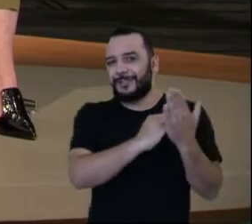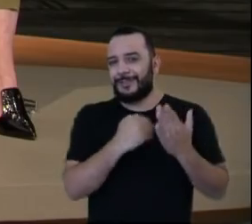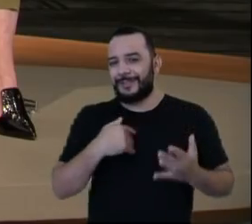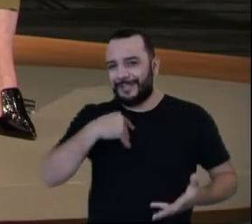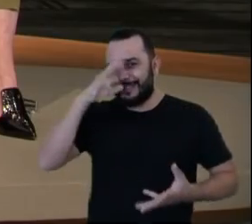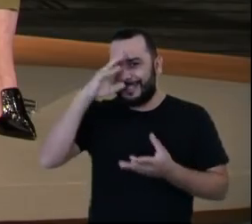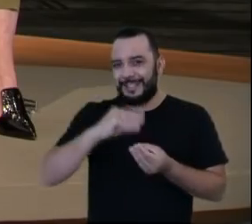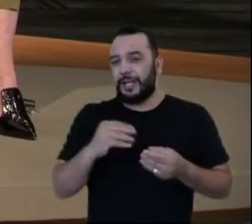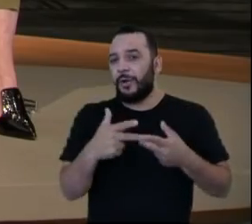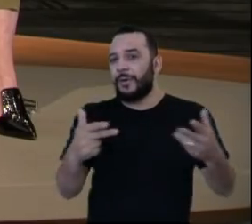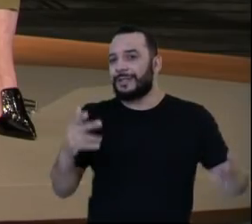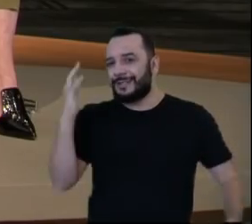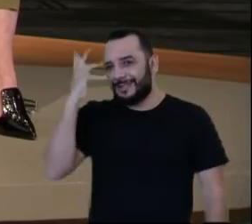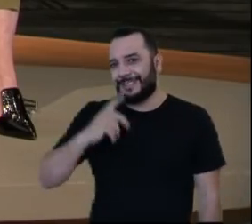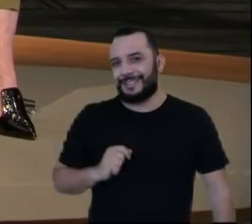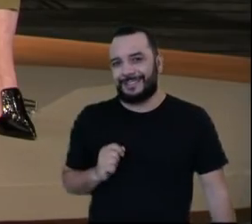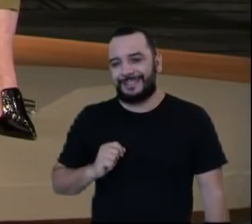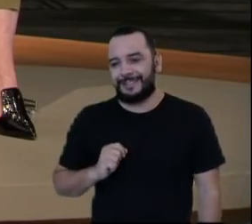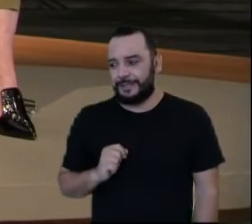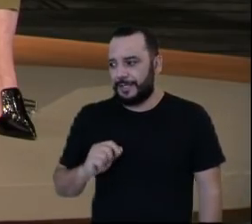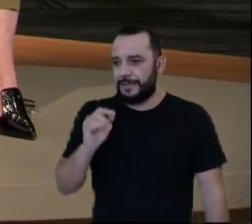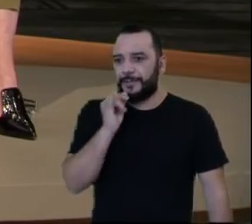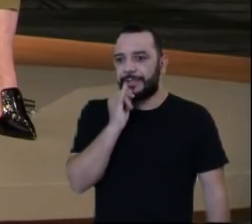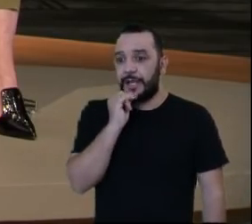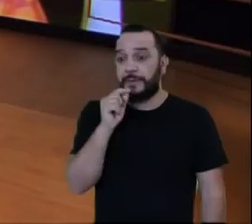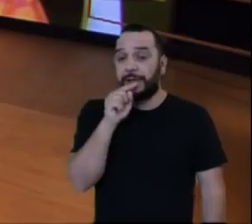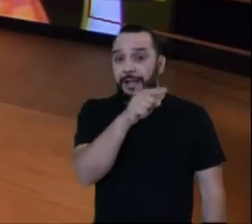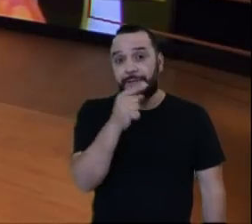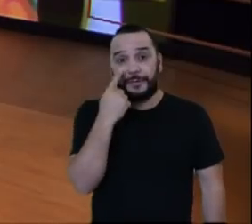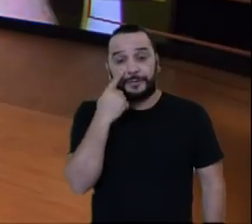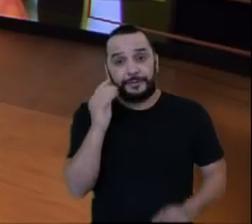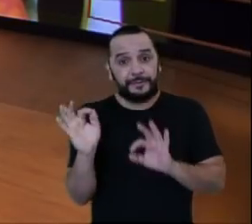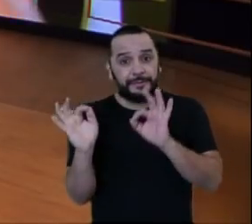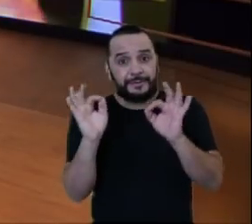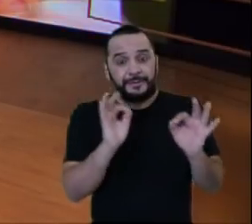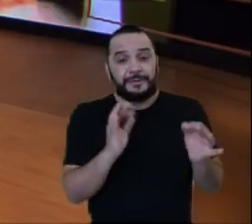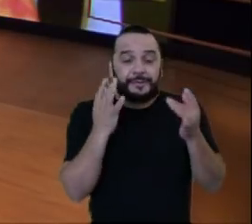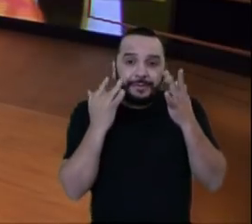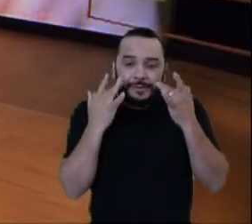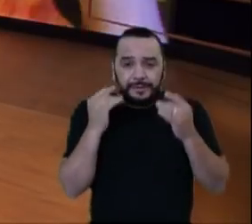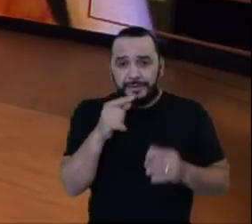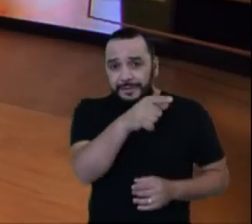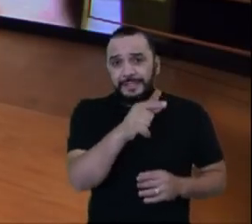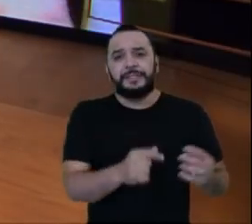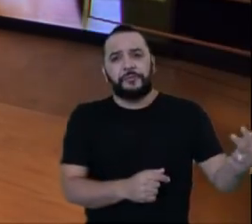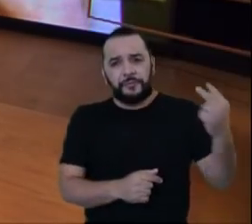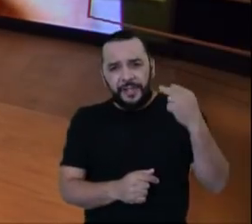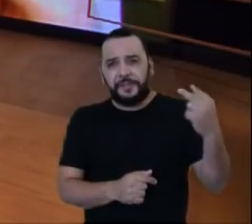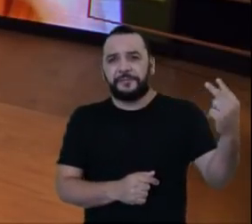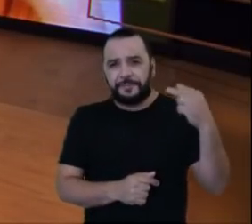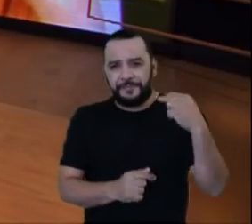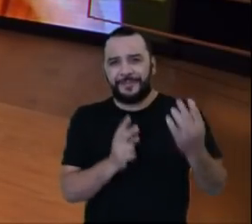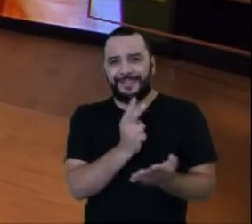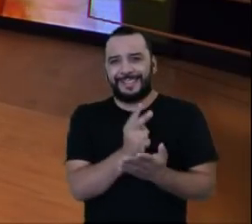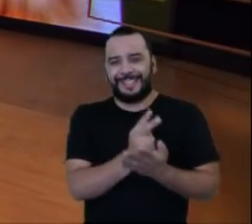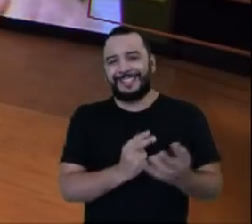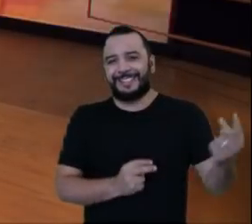todo artista de teatro faz parte da família teatral. Nós somos uma grande família. E é verdade, é